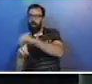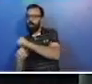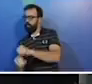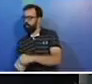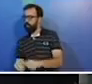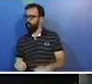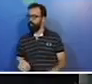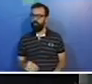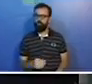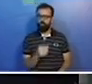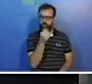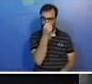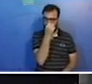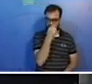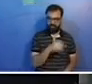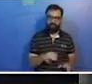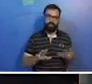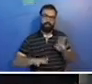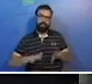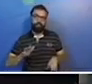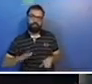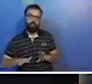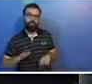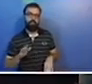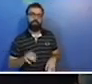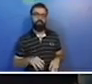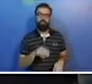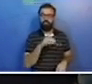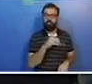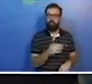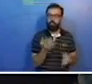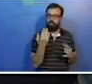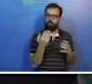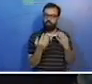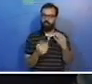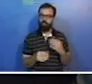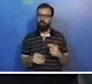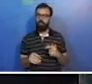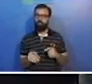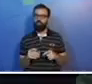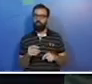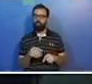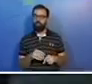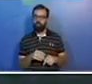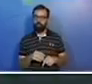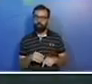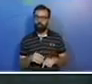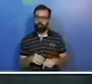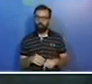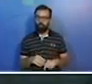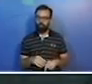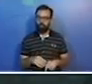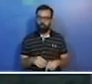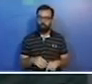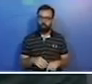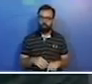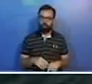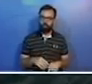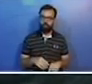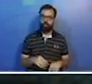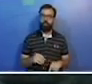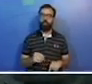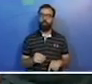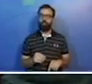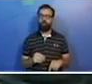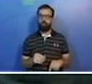de alimento, os consumidores podem ocupar posições diferentes na teia alimentar. Nós falamos isso